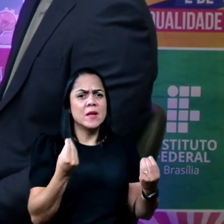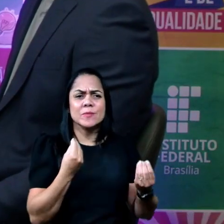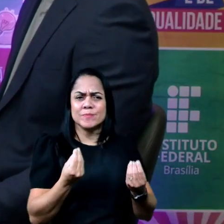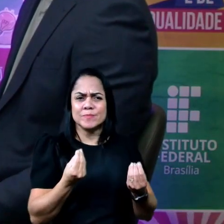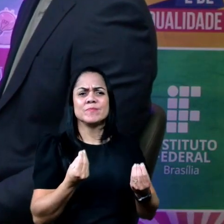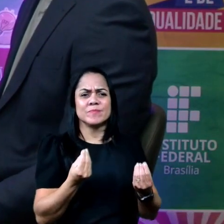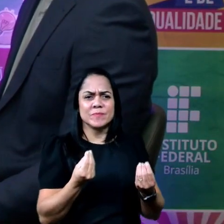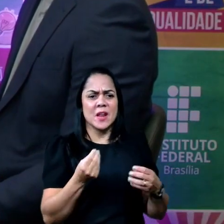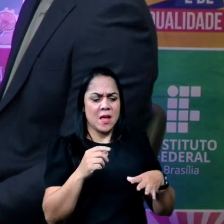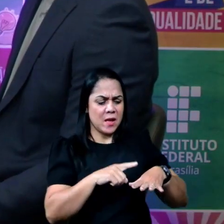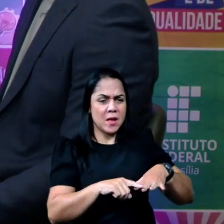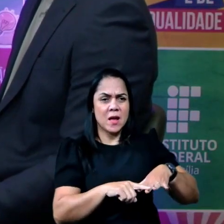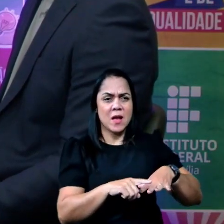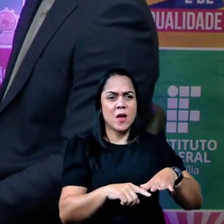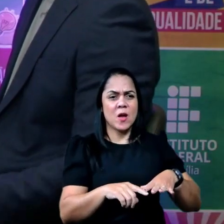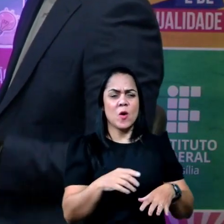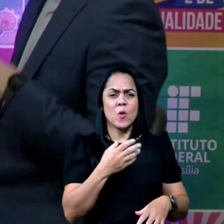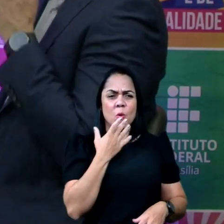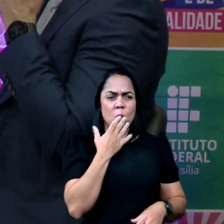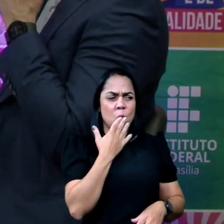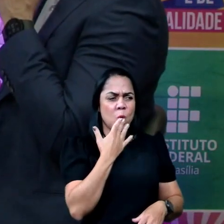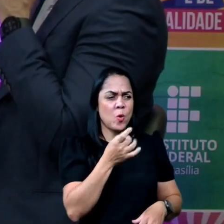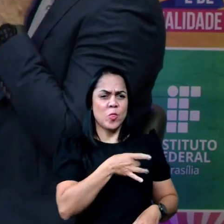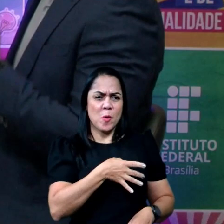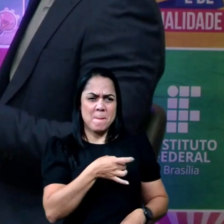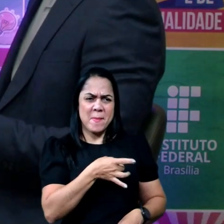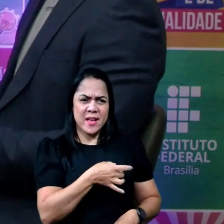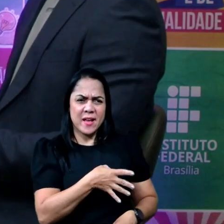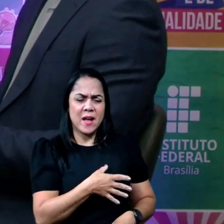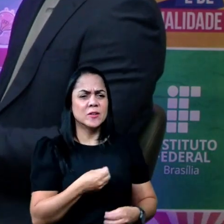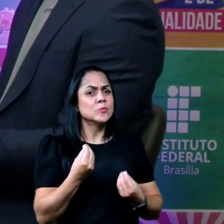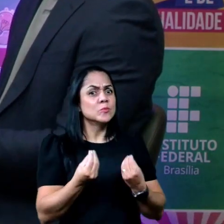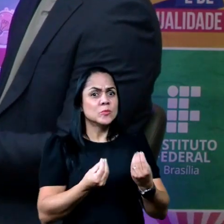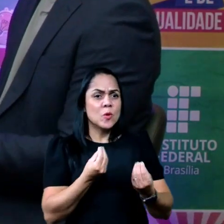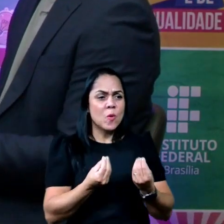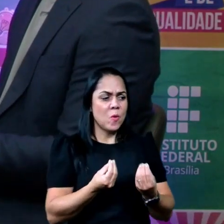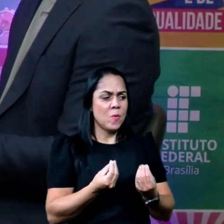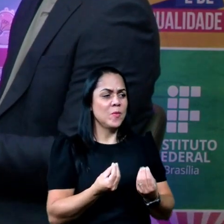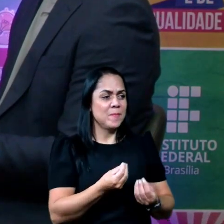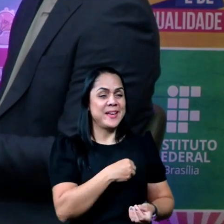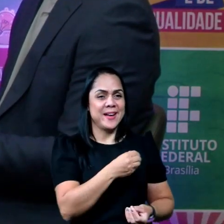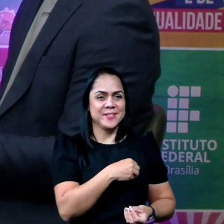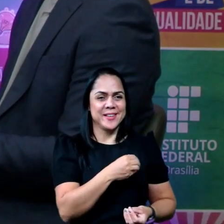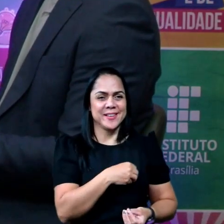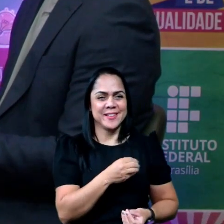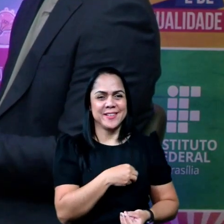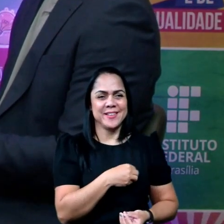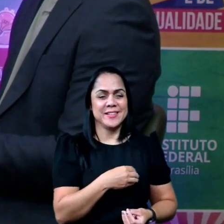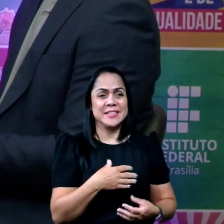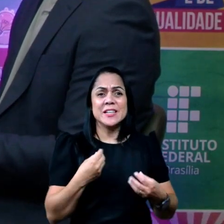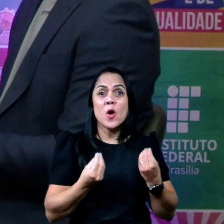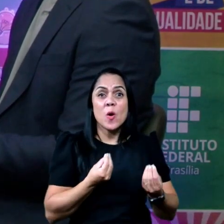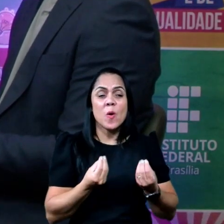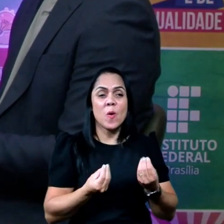vermelha, a cor do pecado, né? Então, tudo isso soava para ele como consentimento da colega. Então, pergunto ao doutor, o que